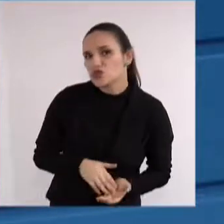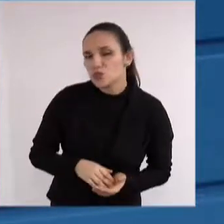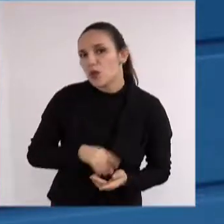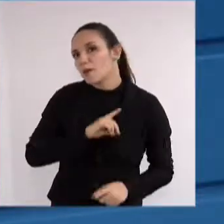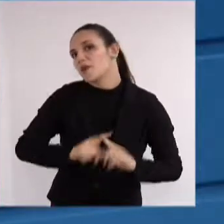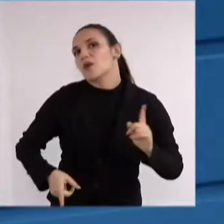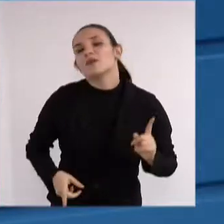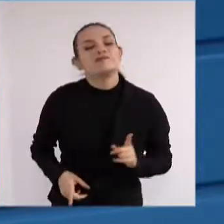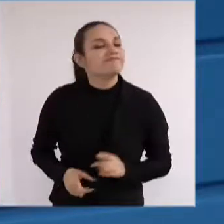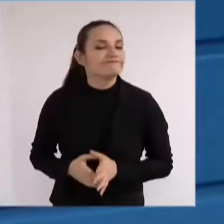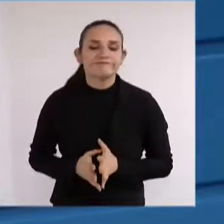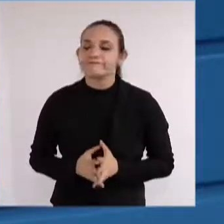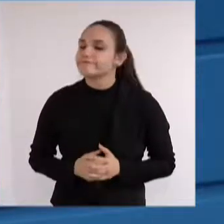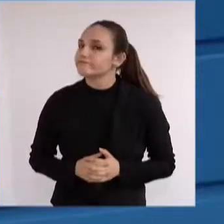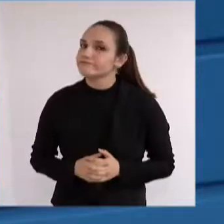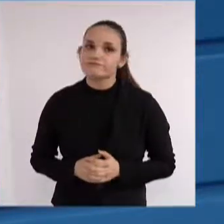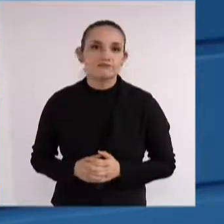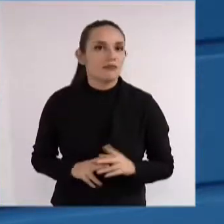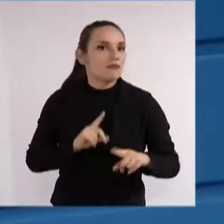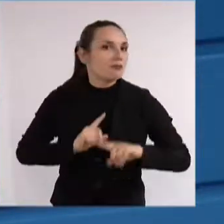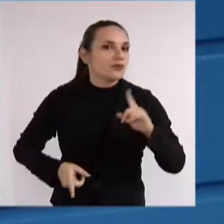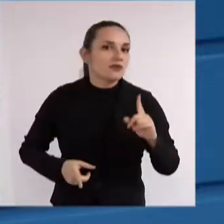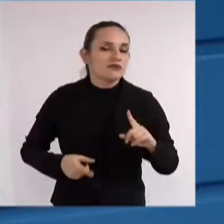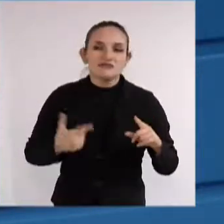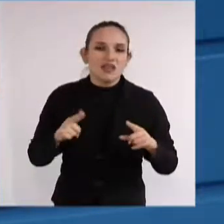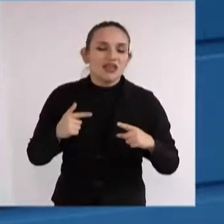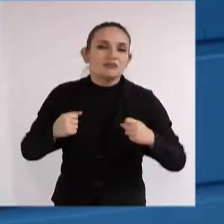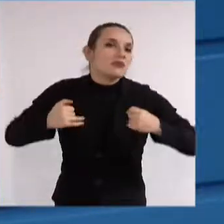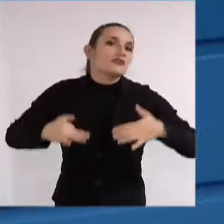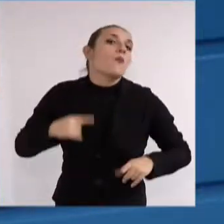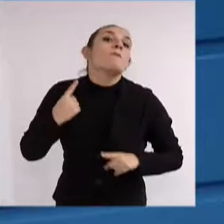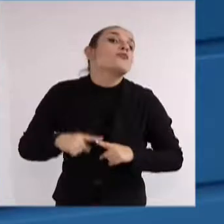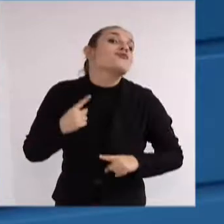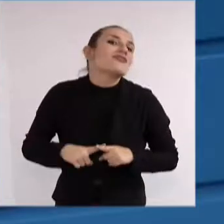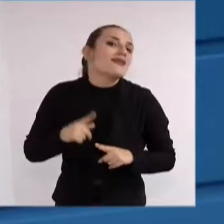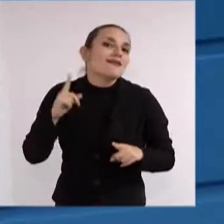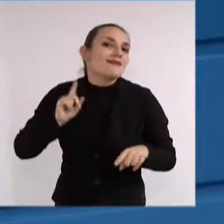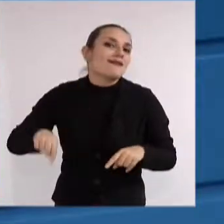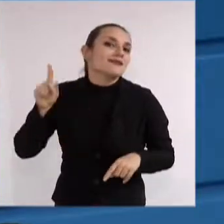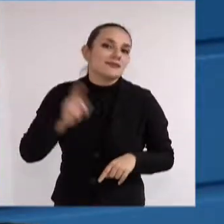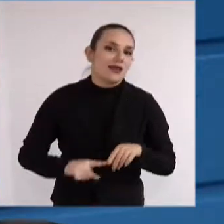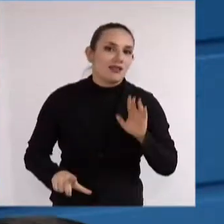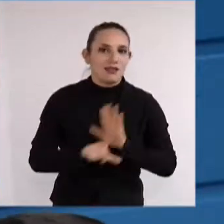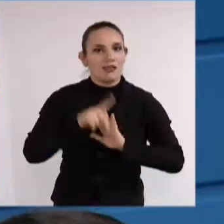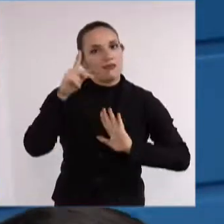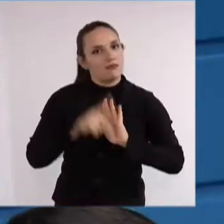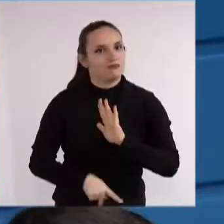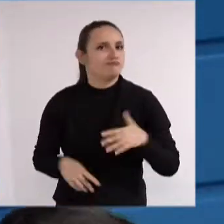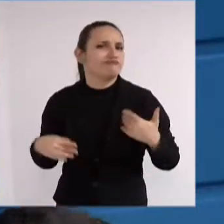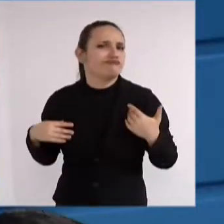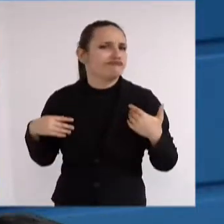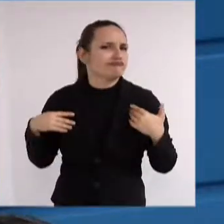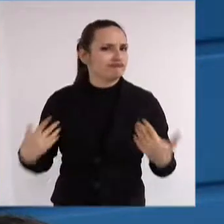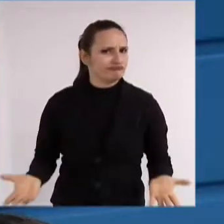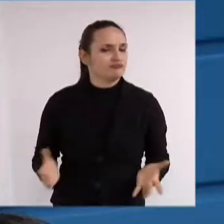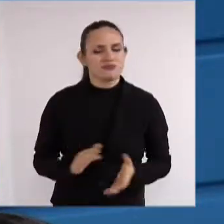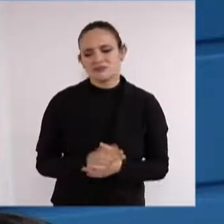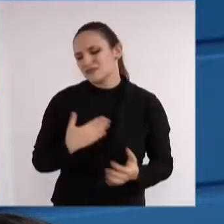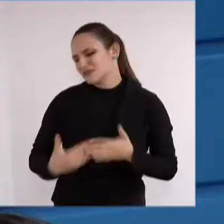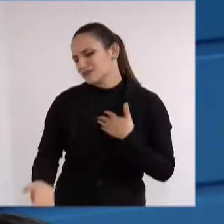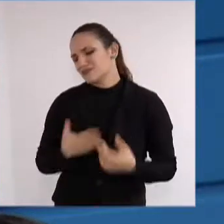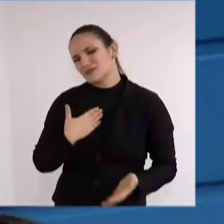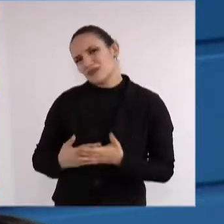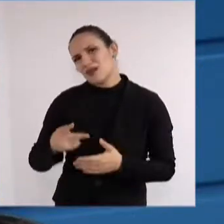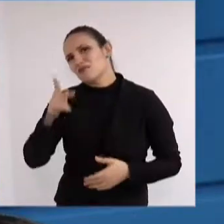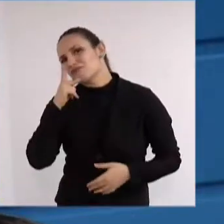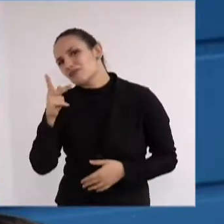vetado sem uma justificativa plausível. Até porque, independente de partido político,